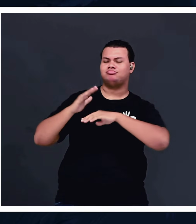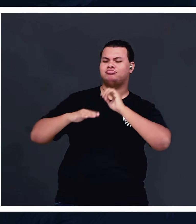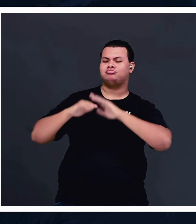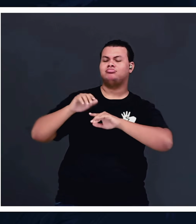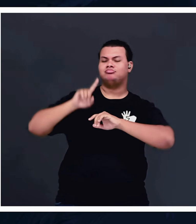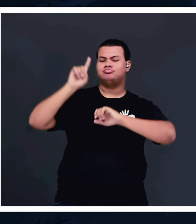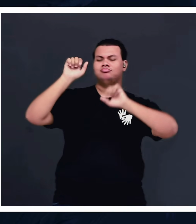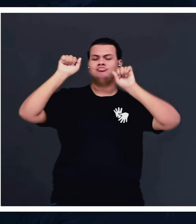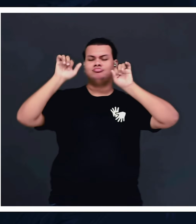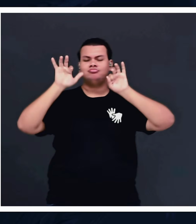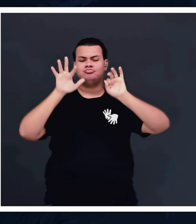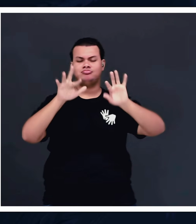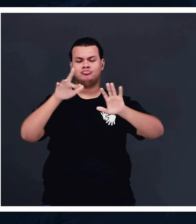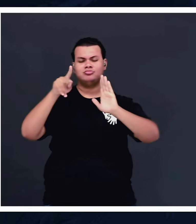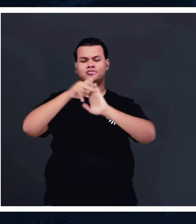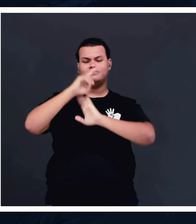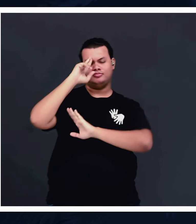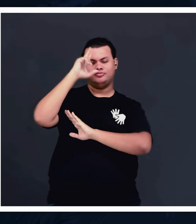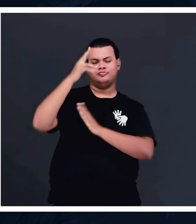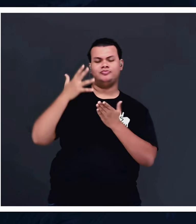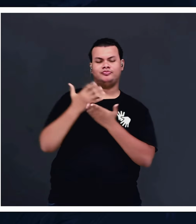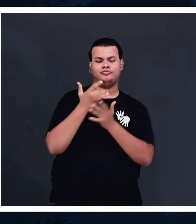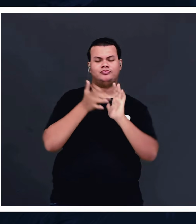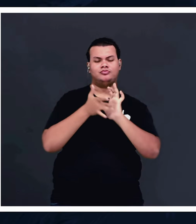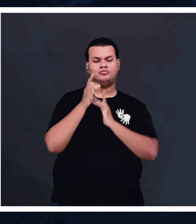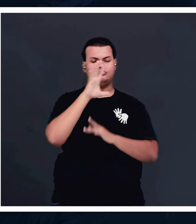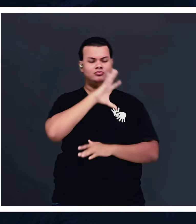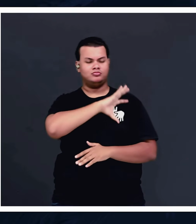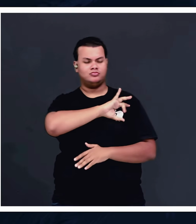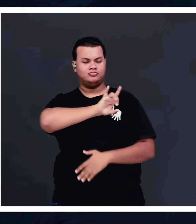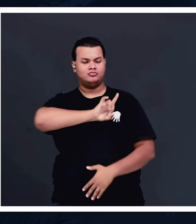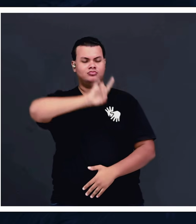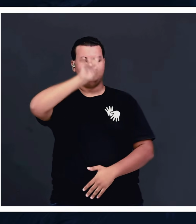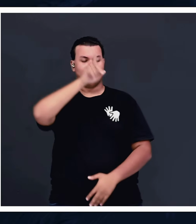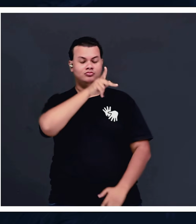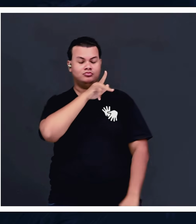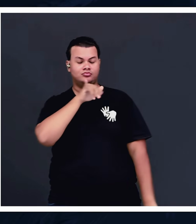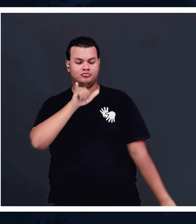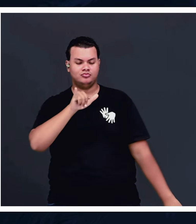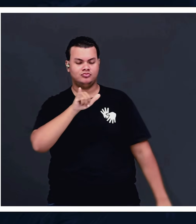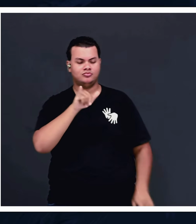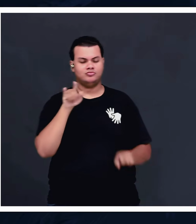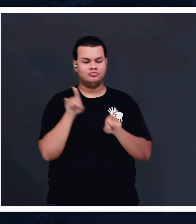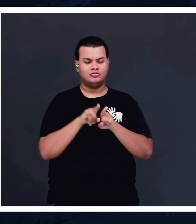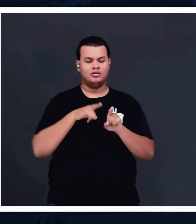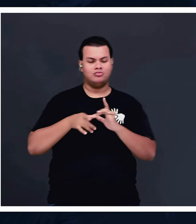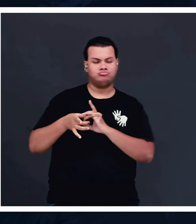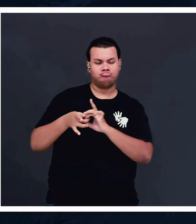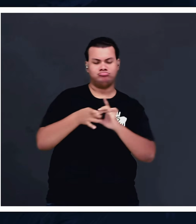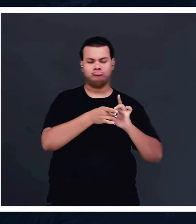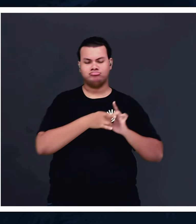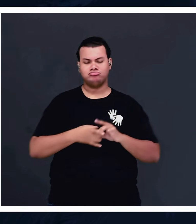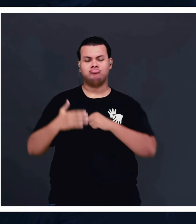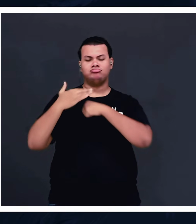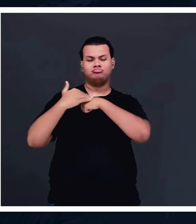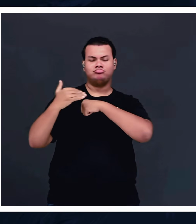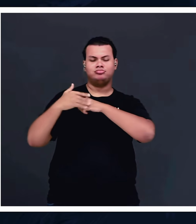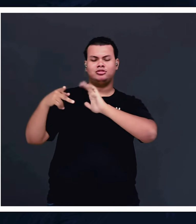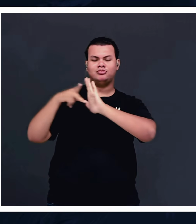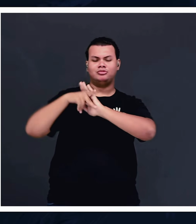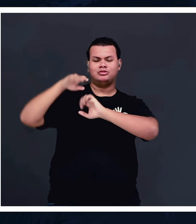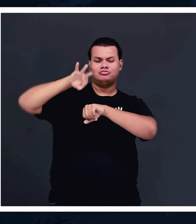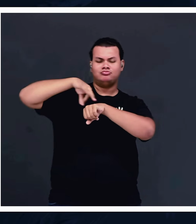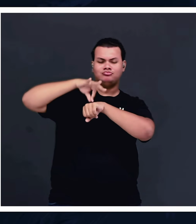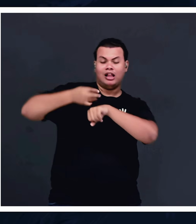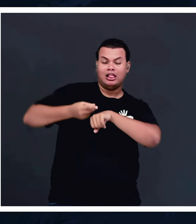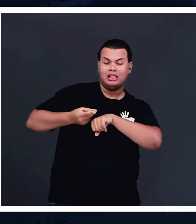que a graça do nosso Senhor e Salvador Jesus Cristo, o amor de Deus, nosso Pai, a comunhão e a consolação do divino